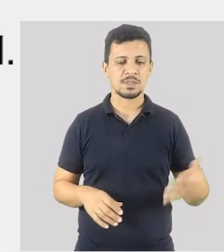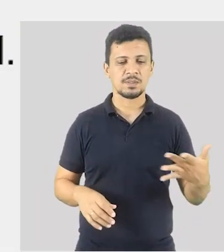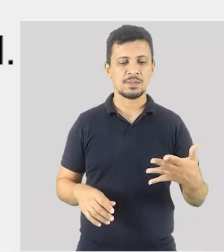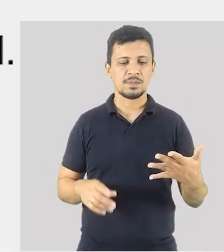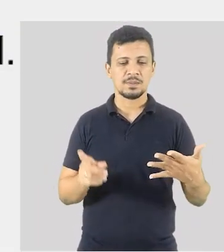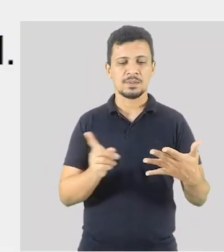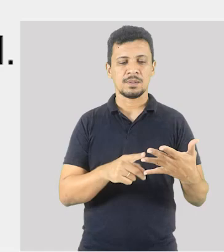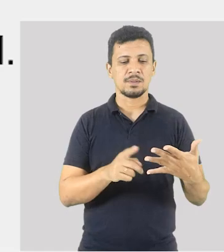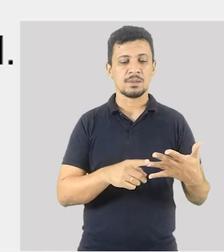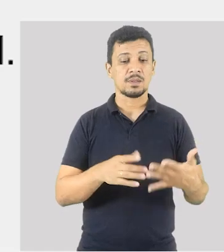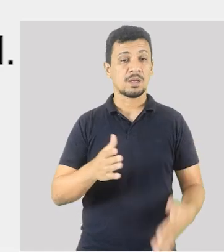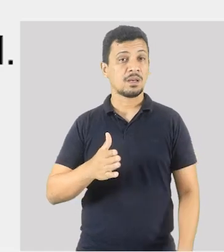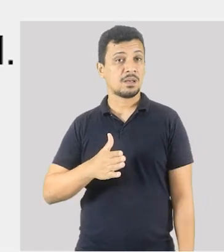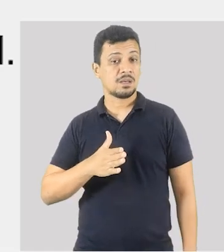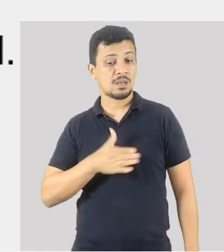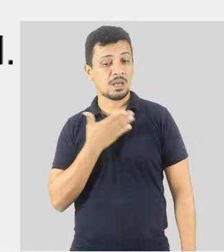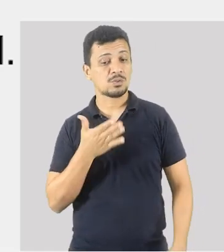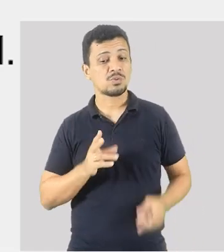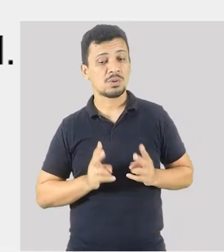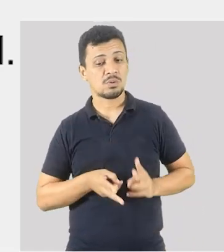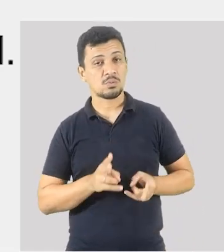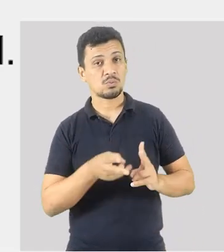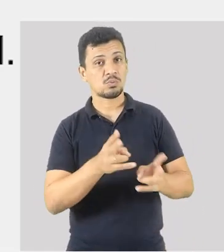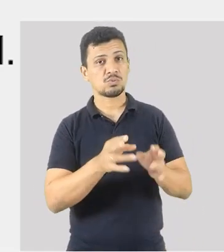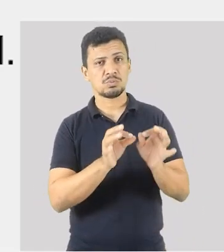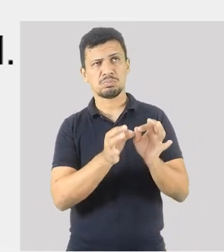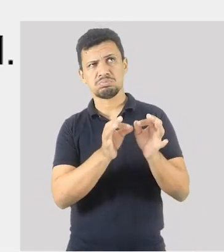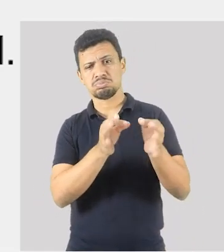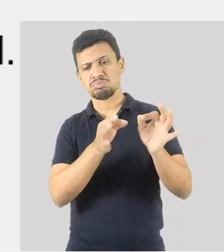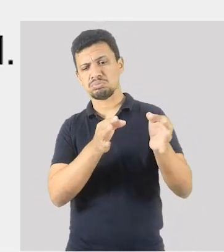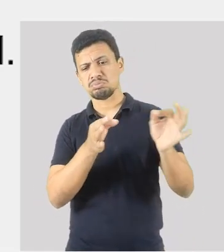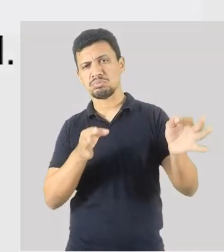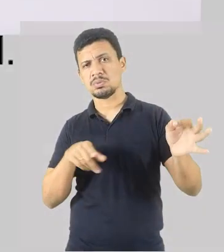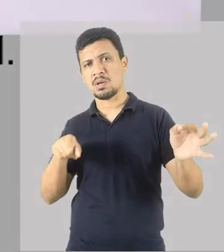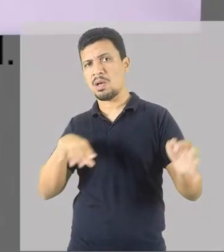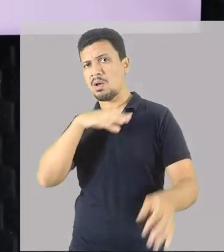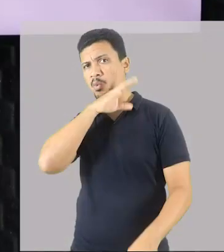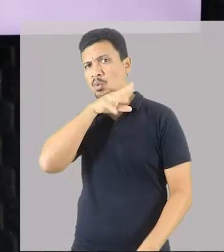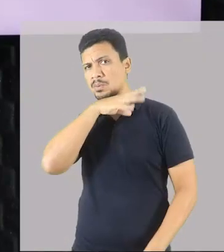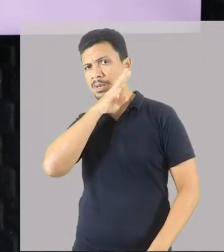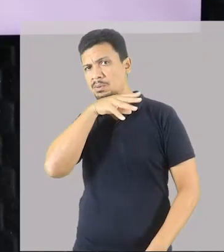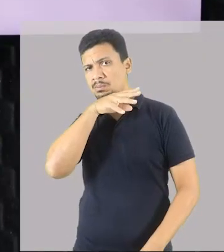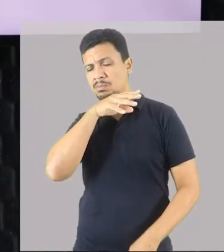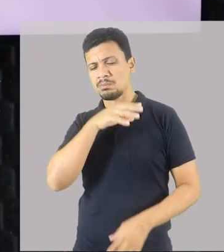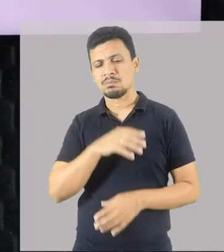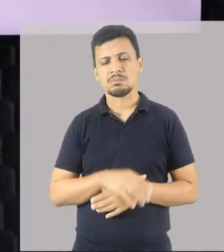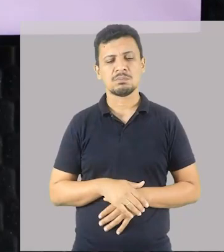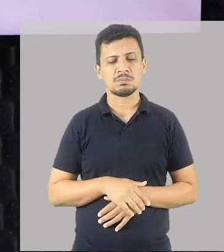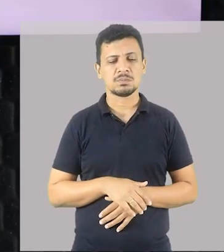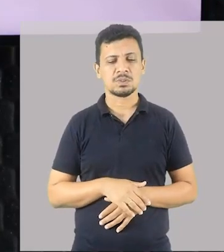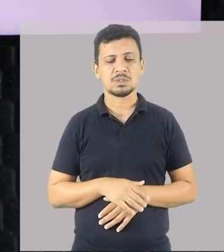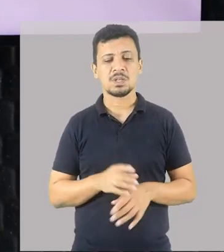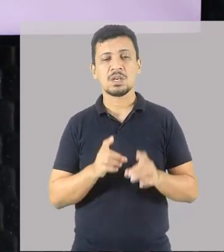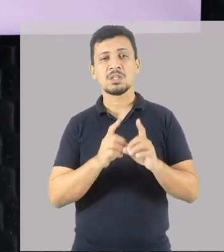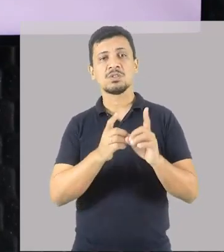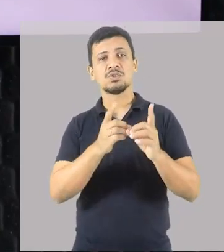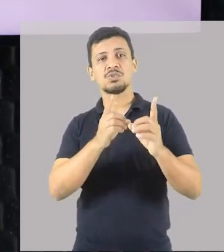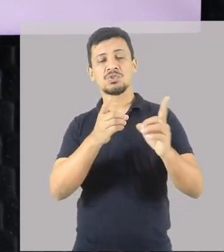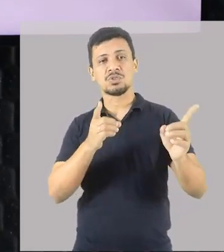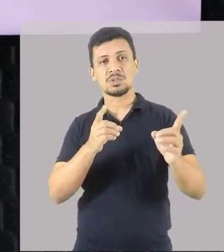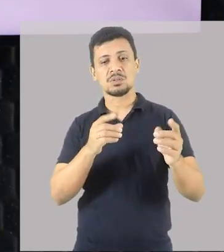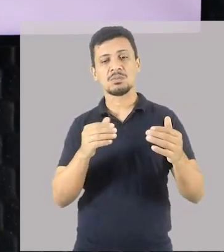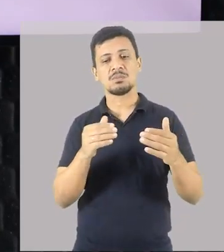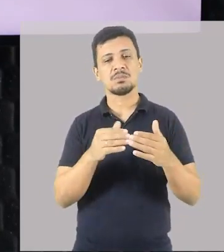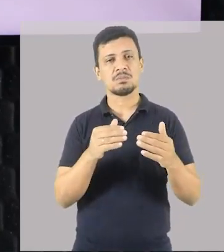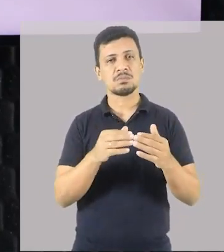D, assustado, continuou a se distanciar do animal. Olha, distanciar é uma derivação